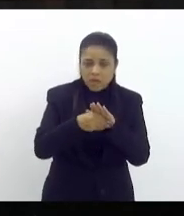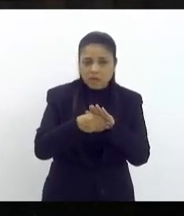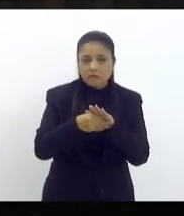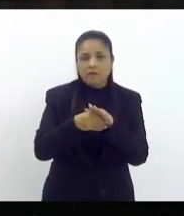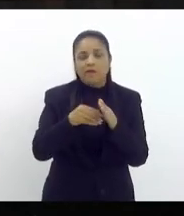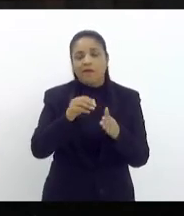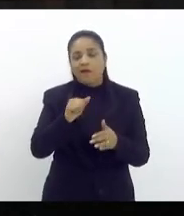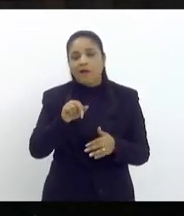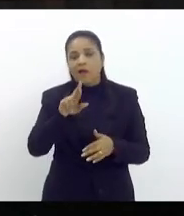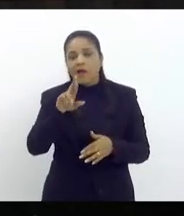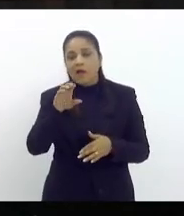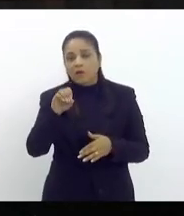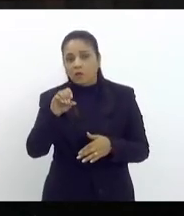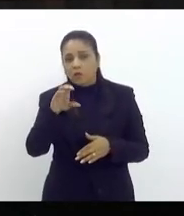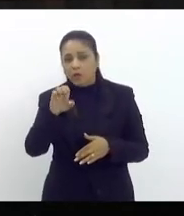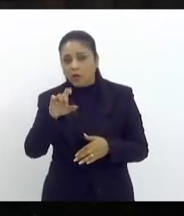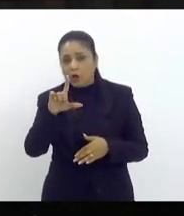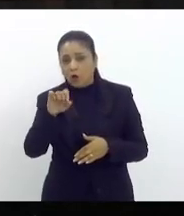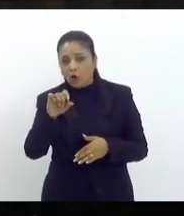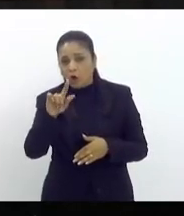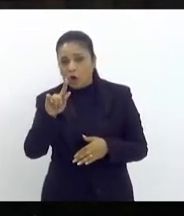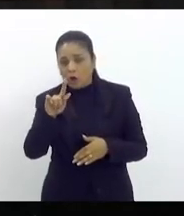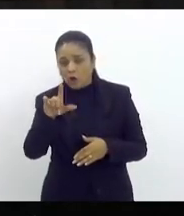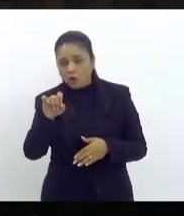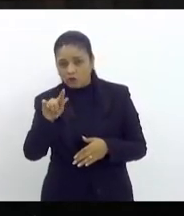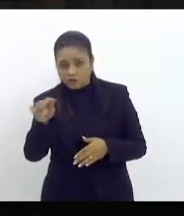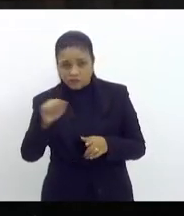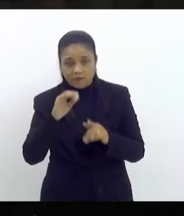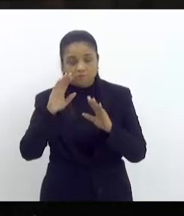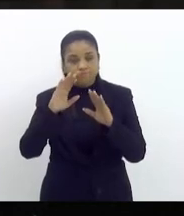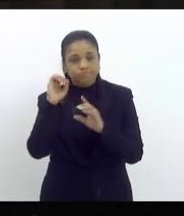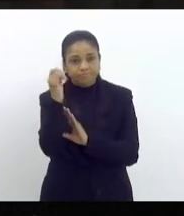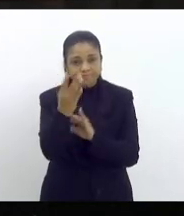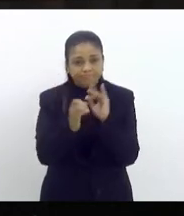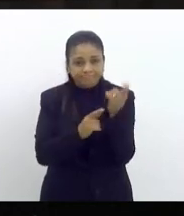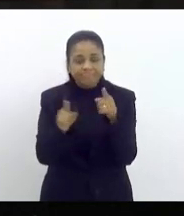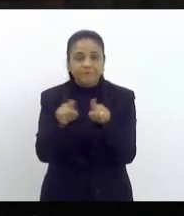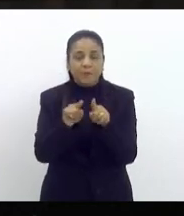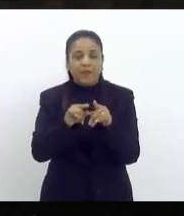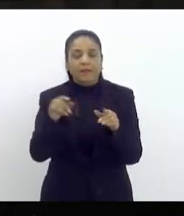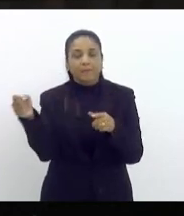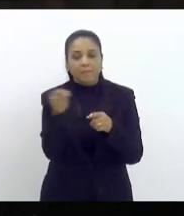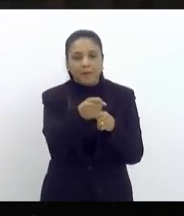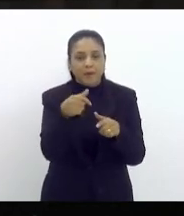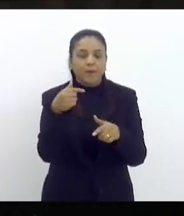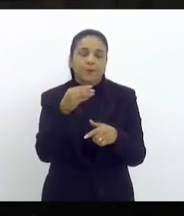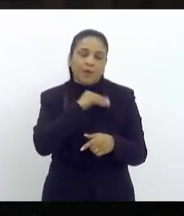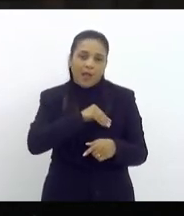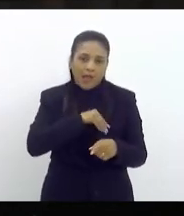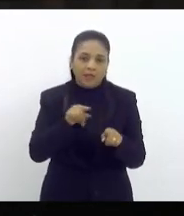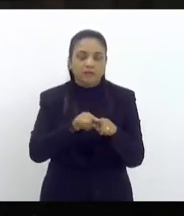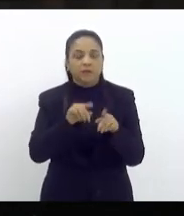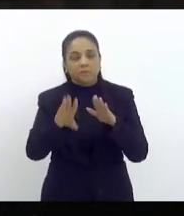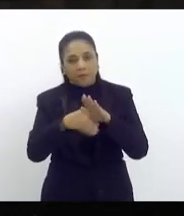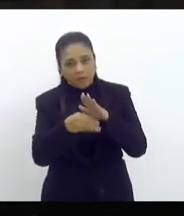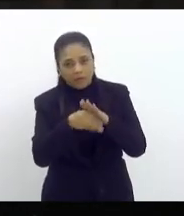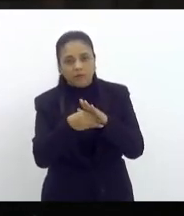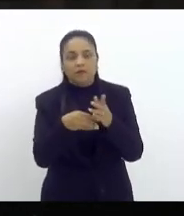a agroecologia fizemos emenda relacionada ao emprego e renda fizemos emendas relacionadas